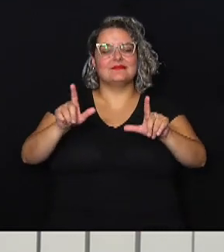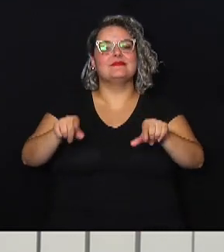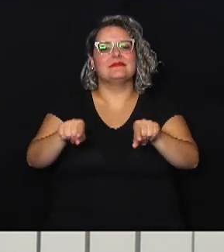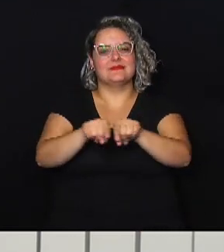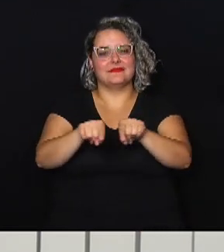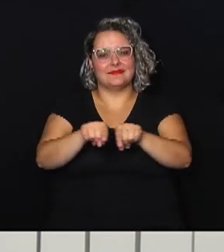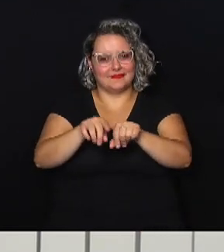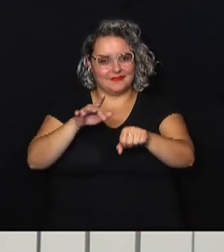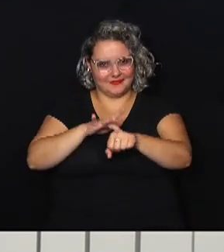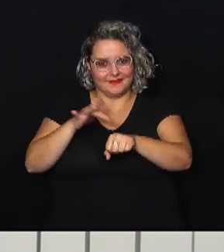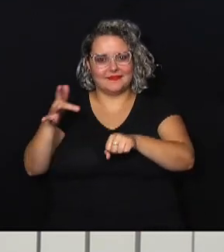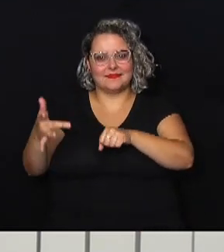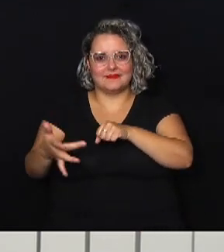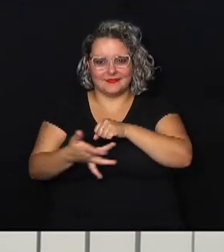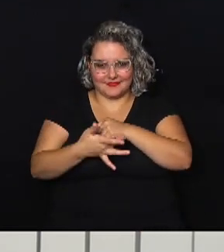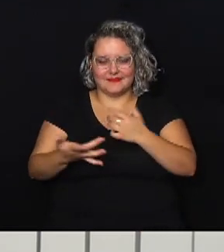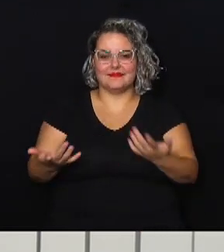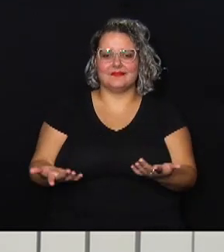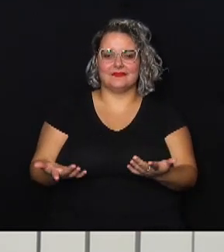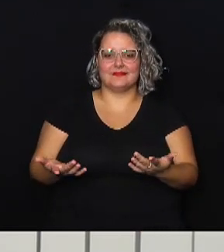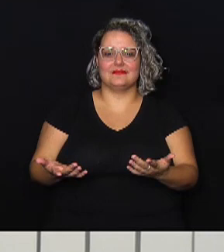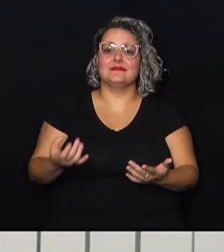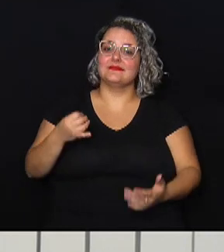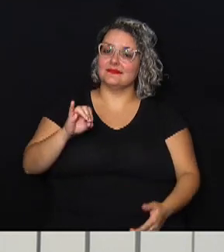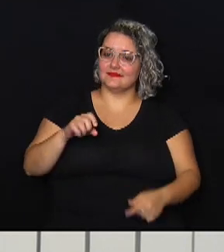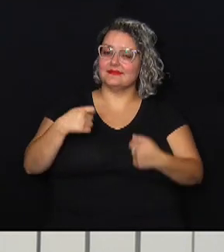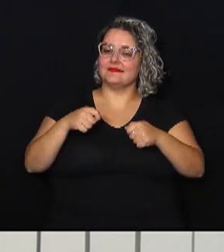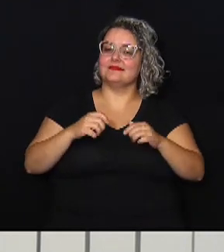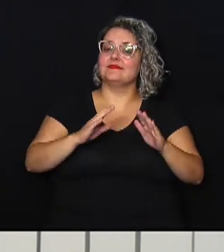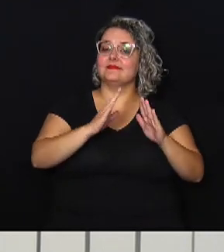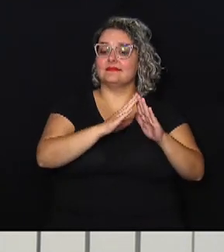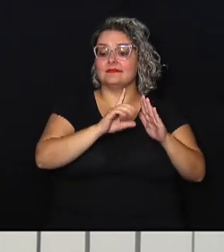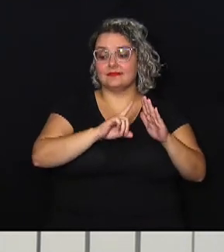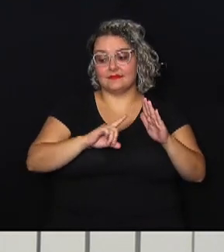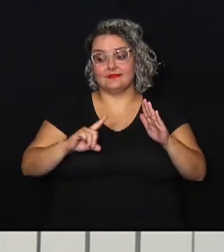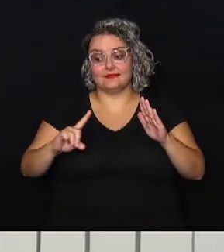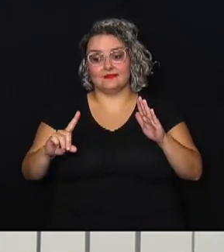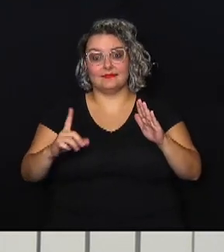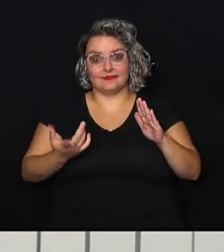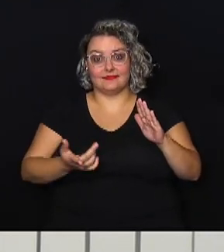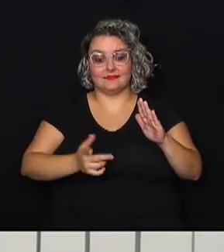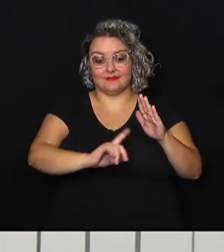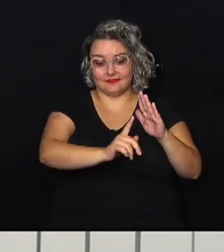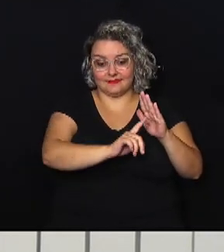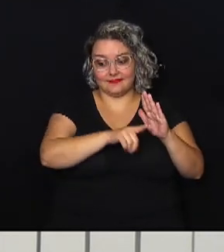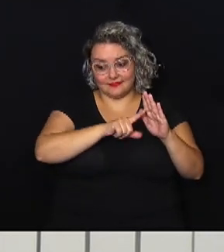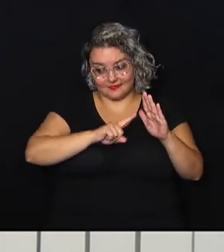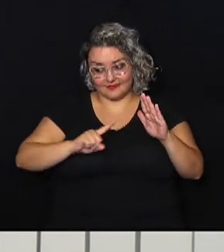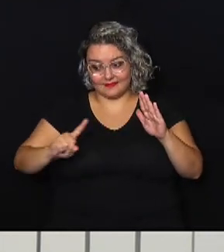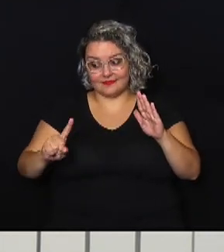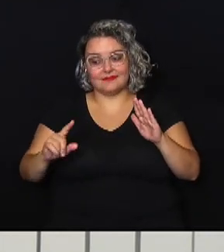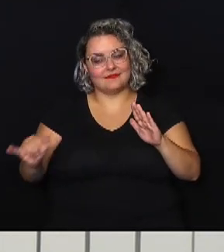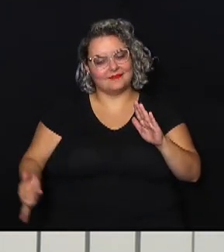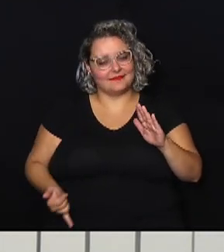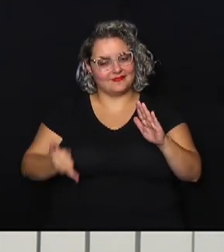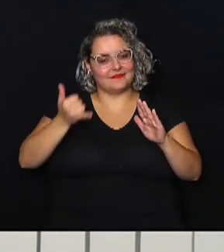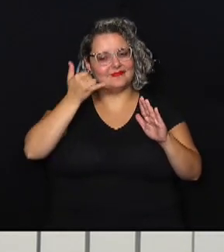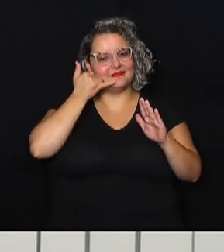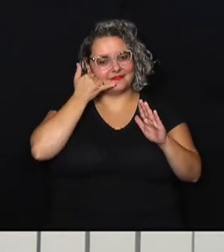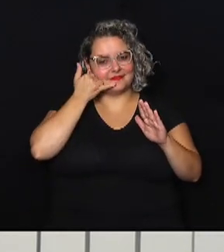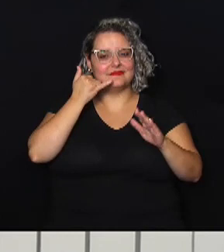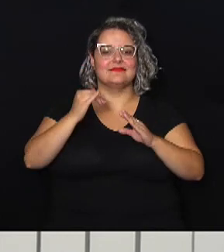nas nossas redes sociais. Então, se precisar sair aí da frente da televisão, é muito fácil. Já pega seu celular e entra